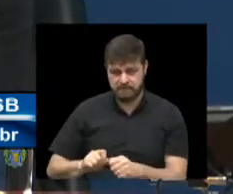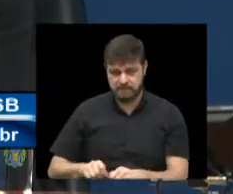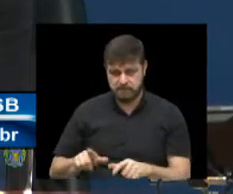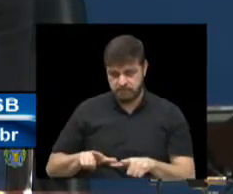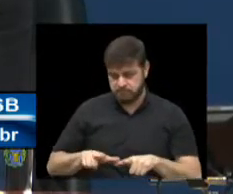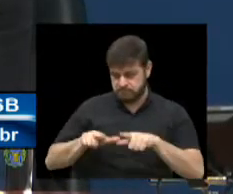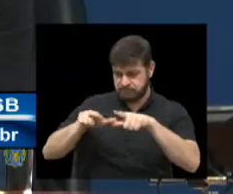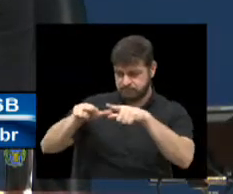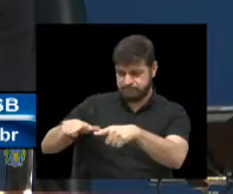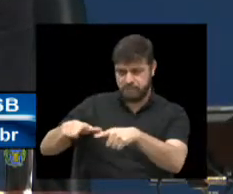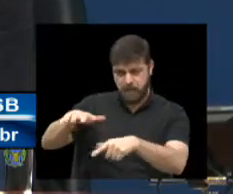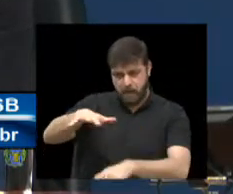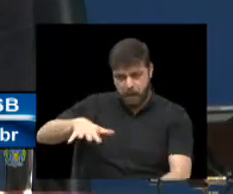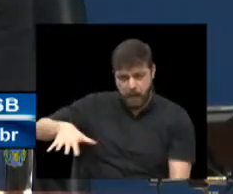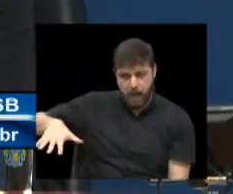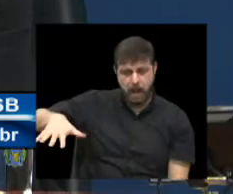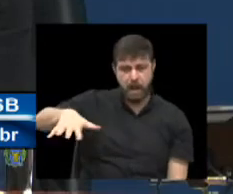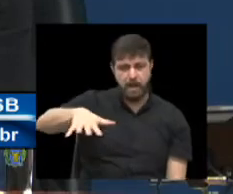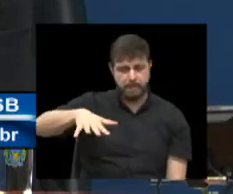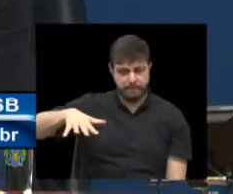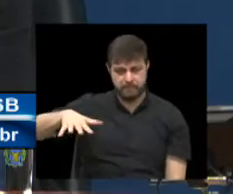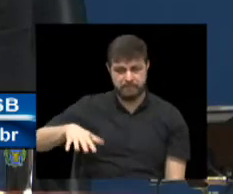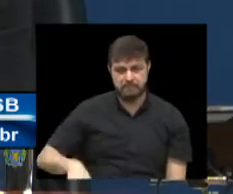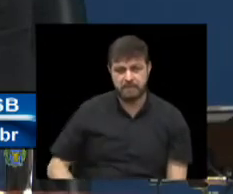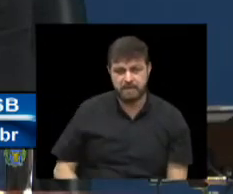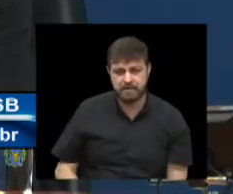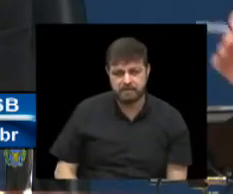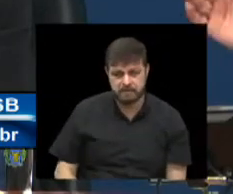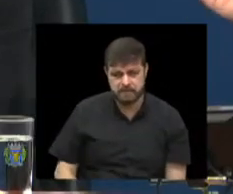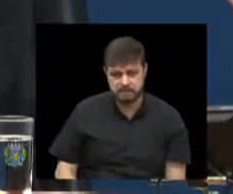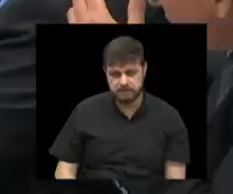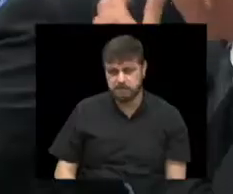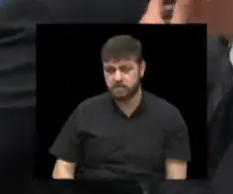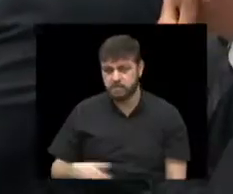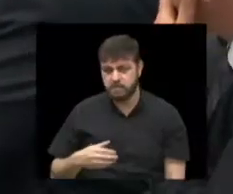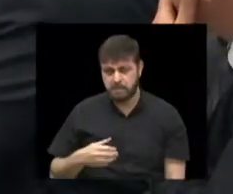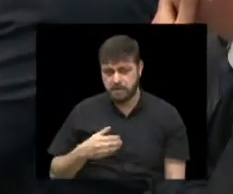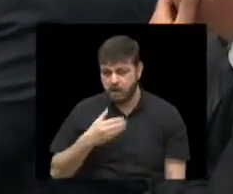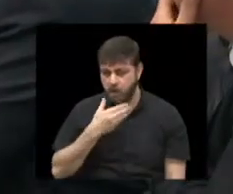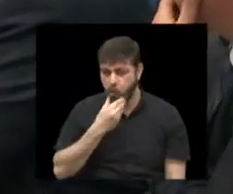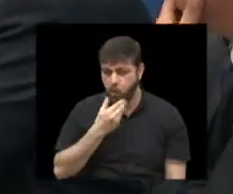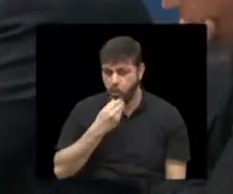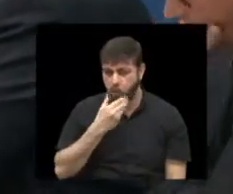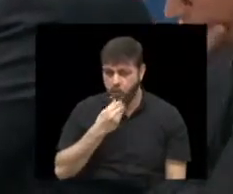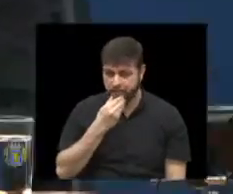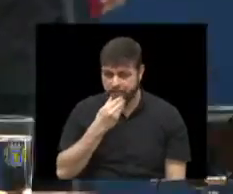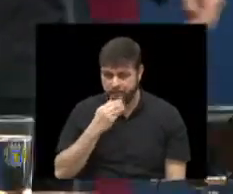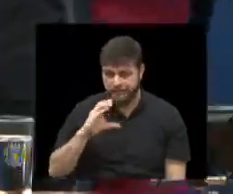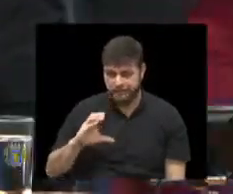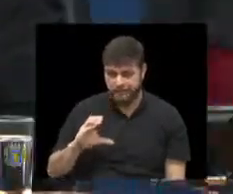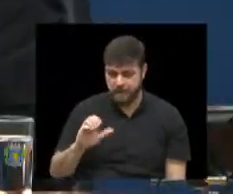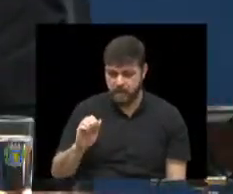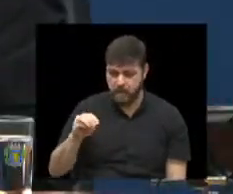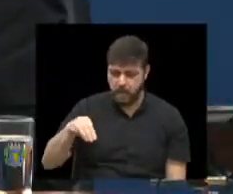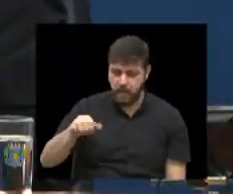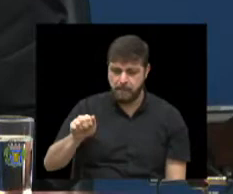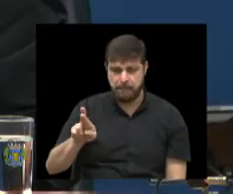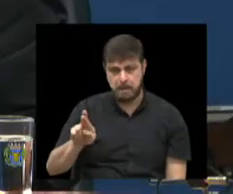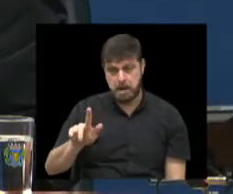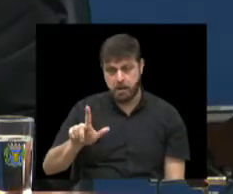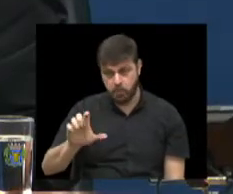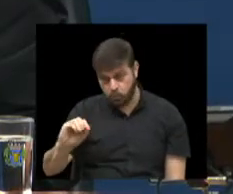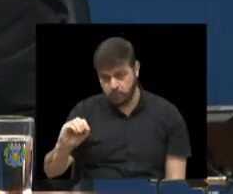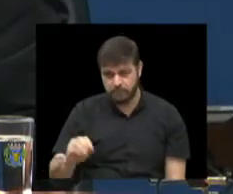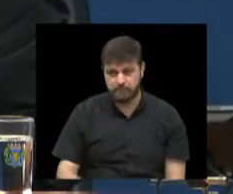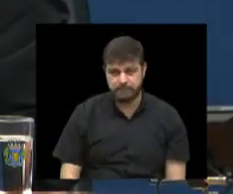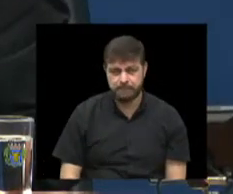do diploma de mérito doutor José Emanuel Teixeira de Camargo. Aqui. Em camisa. Requerimento 1918, senhor Carlão,